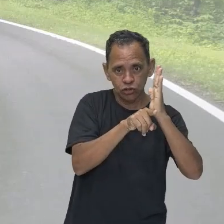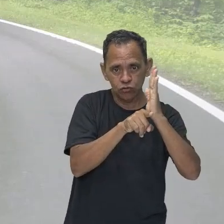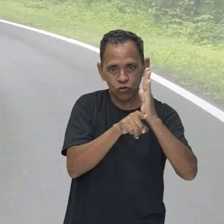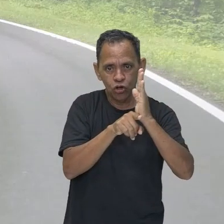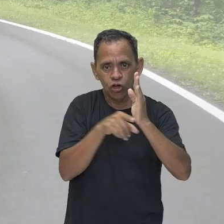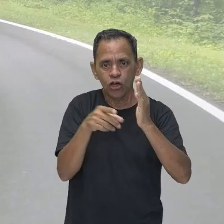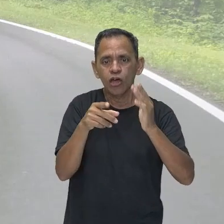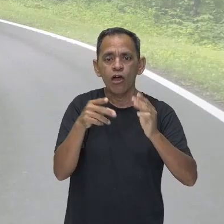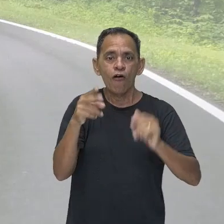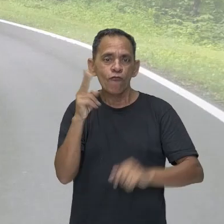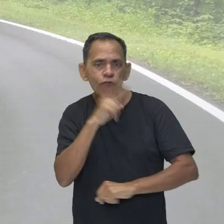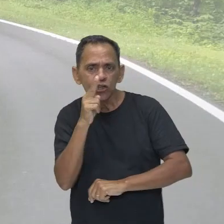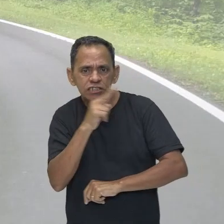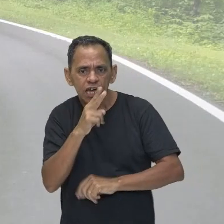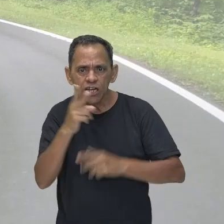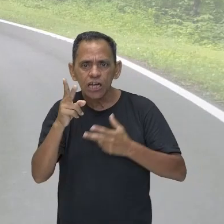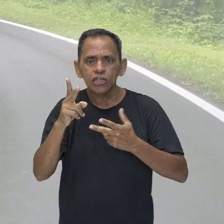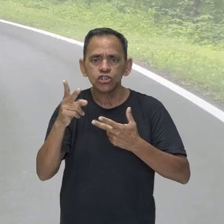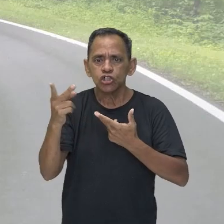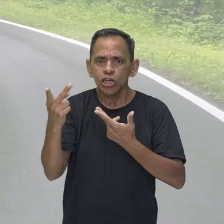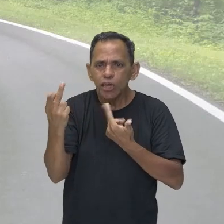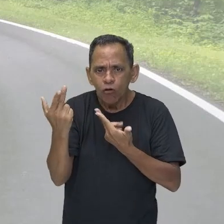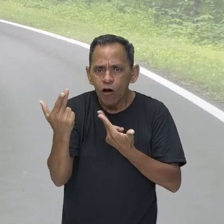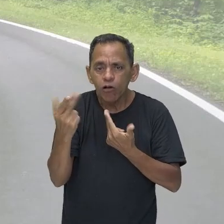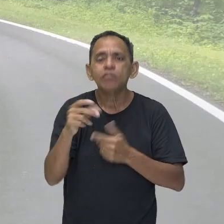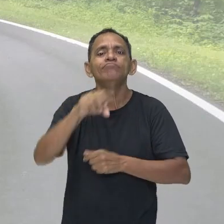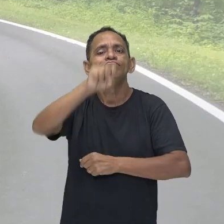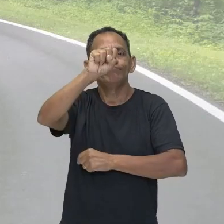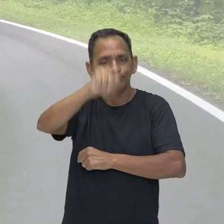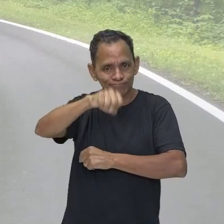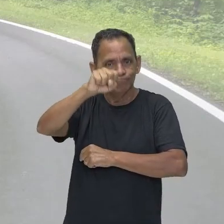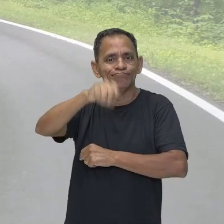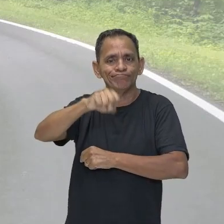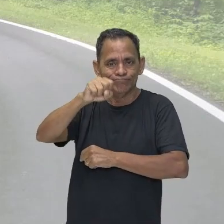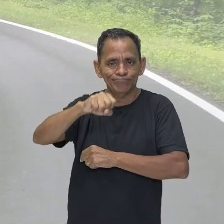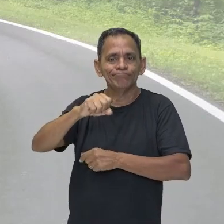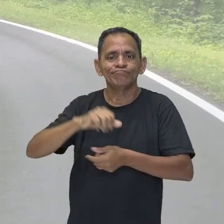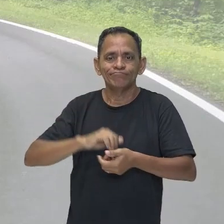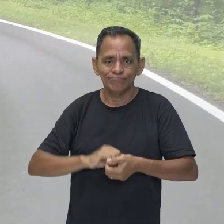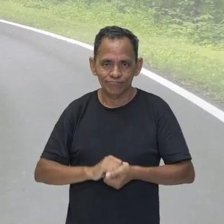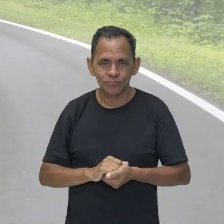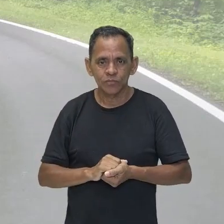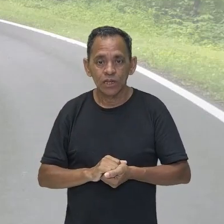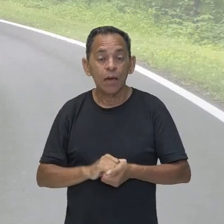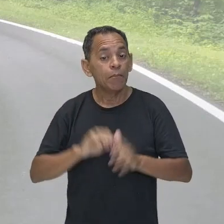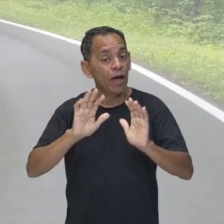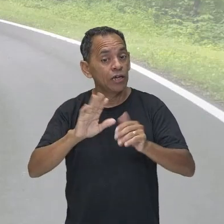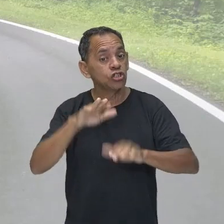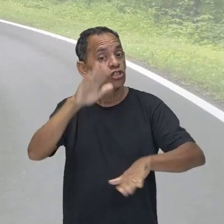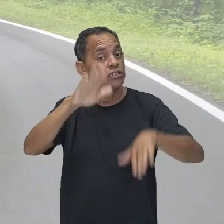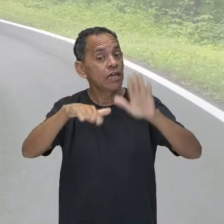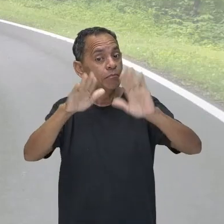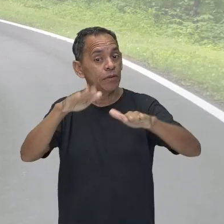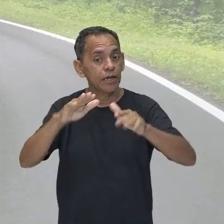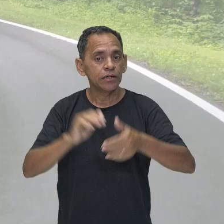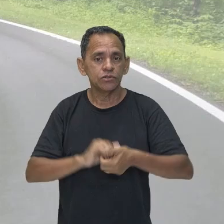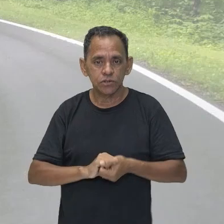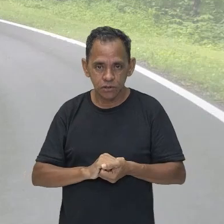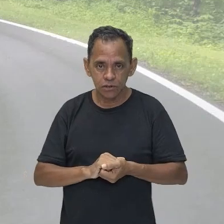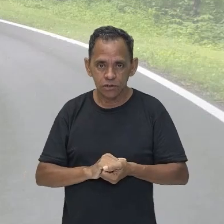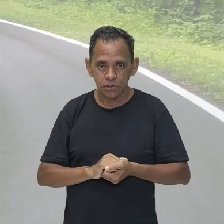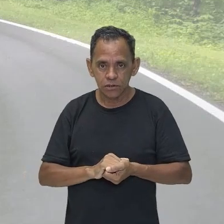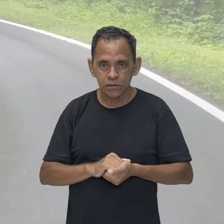para cá e o outro tem velocidade de 70 para lá, a velocidade dos dois é igual? Depende. Só se eu falar em módulo, no